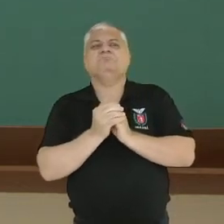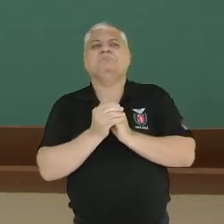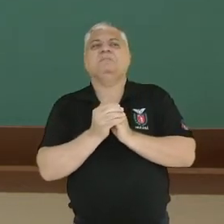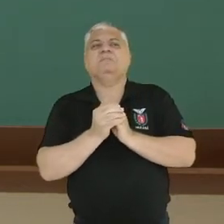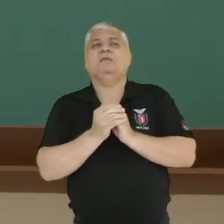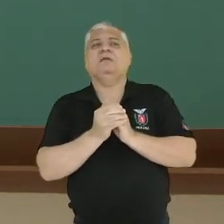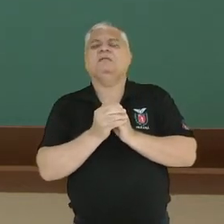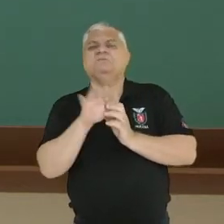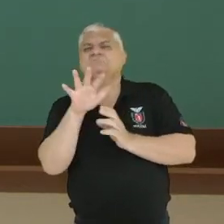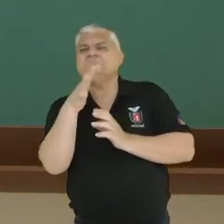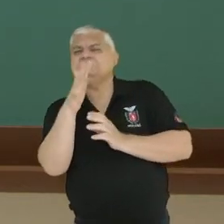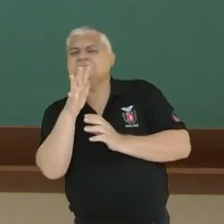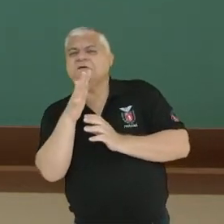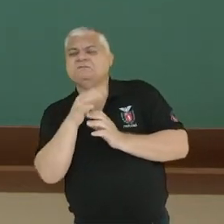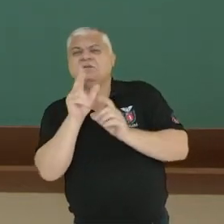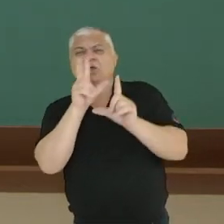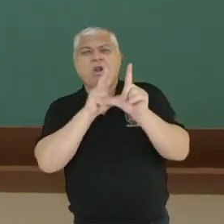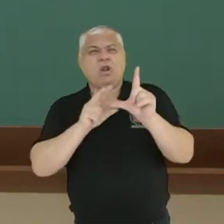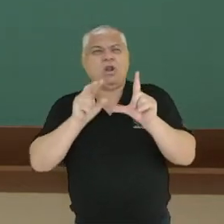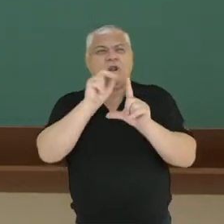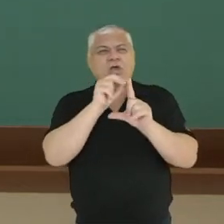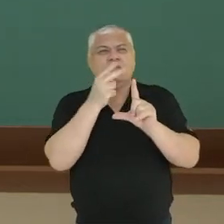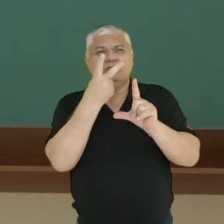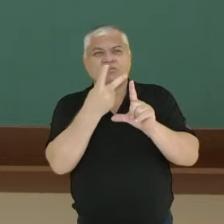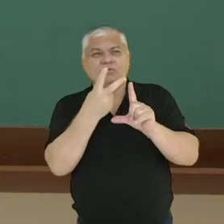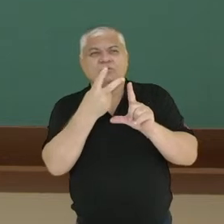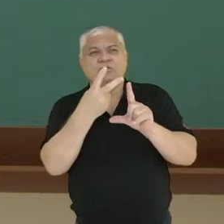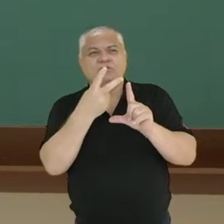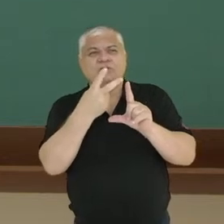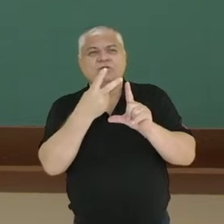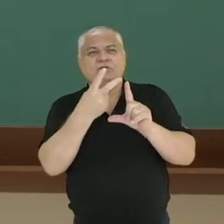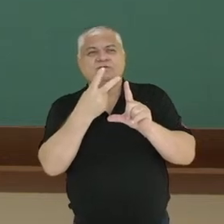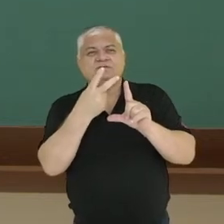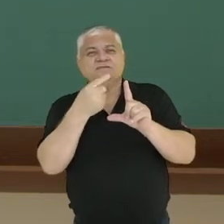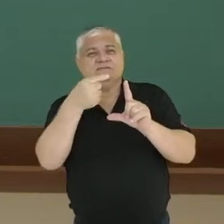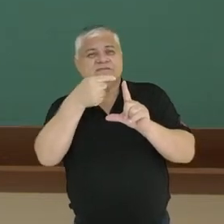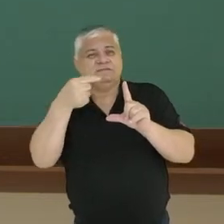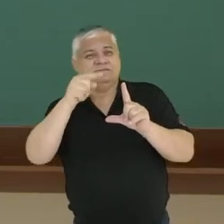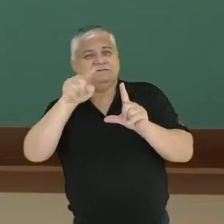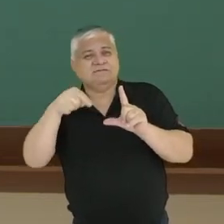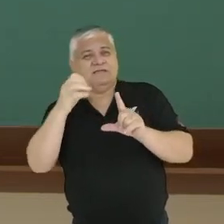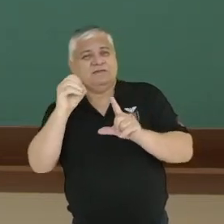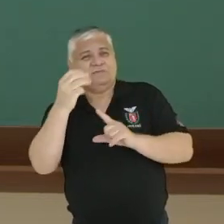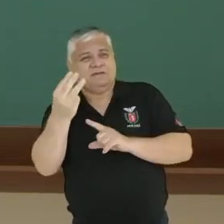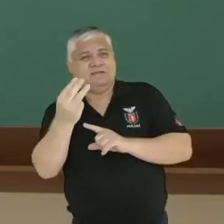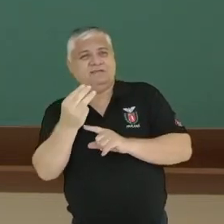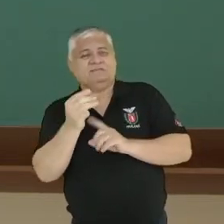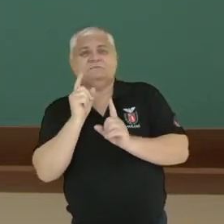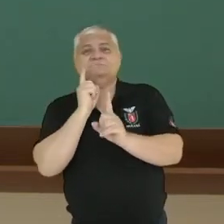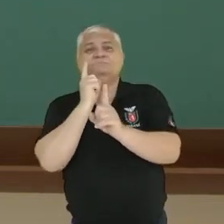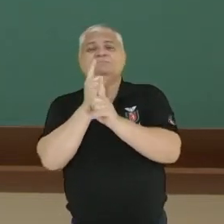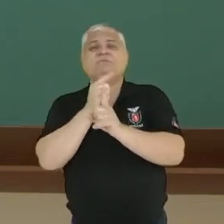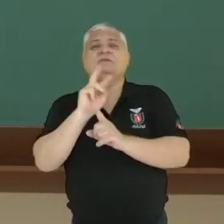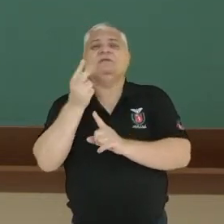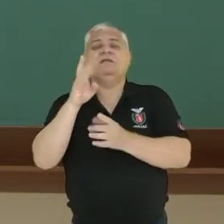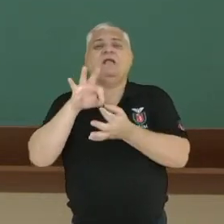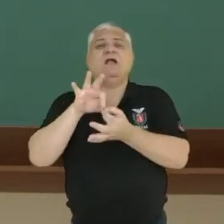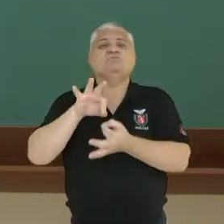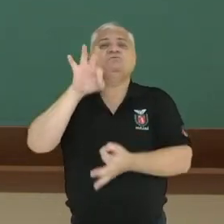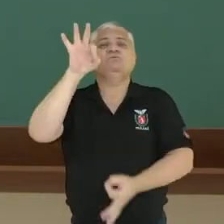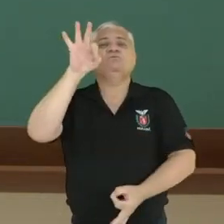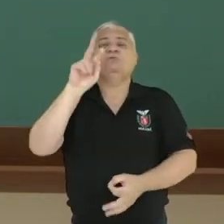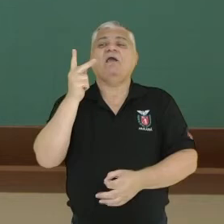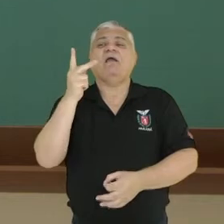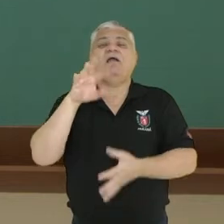Considerando a aproximação log de 2 na base 10 igual a 0,3, determine a altitude H